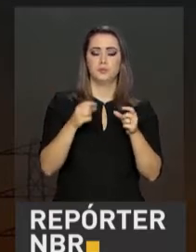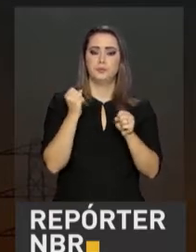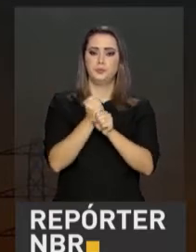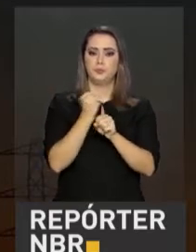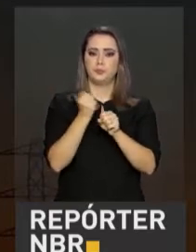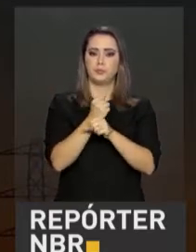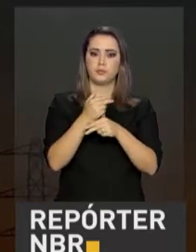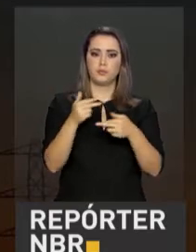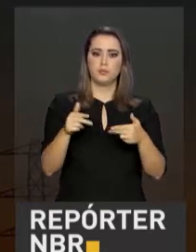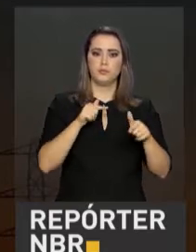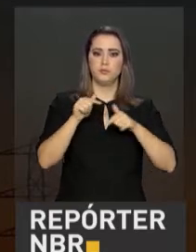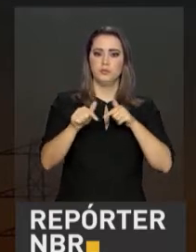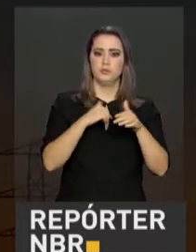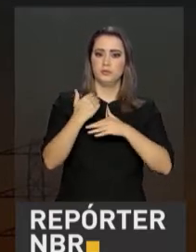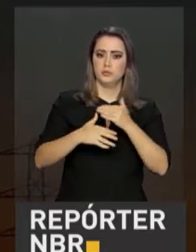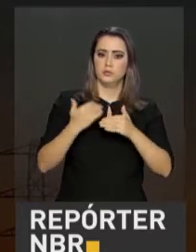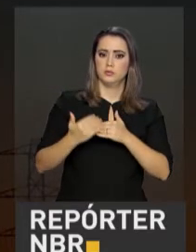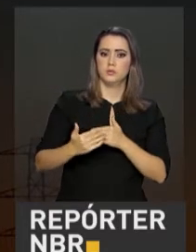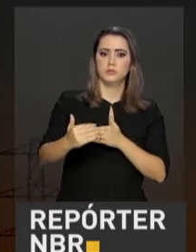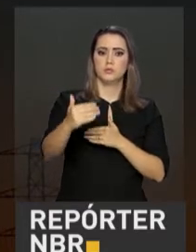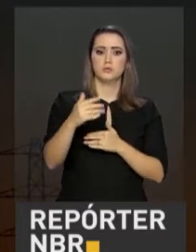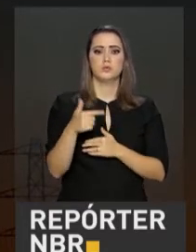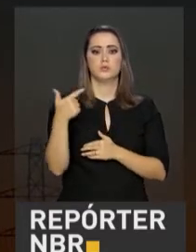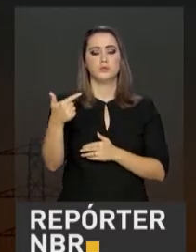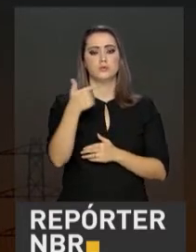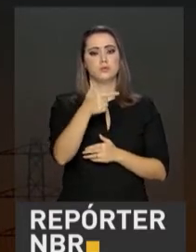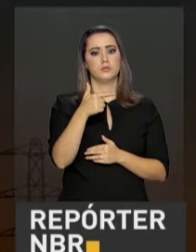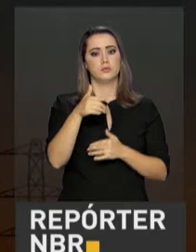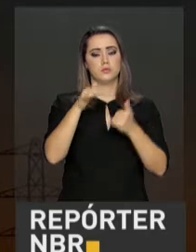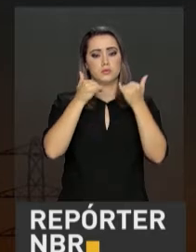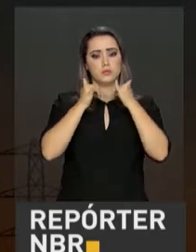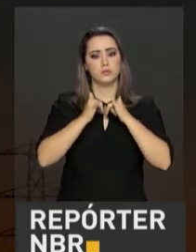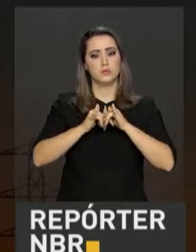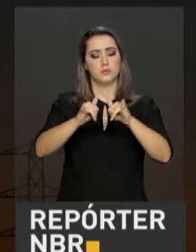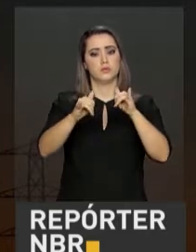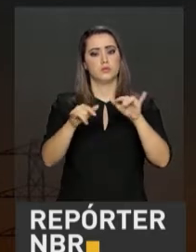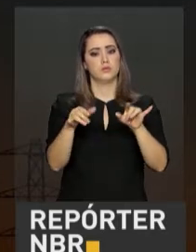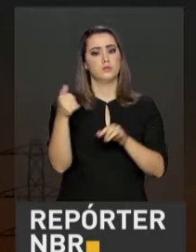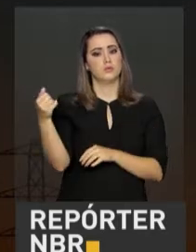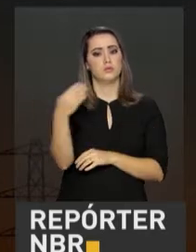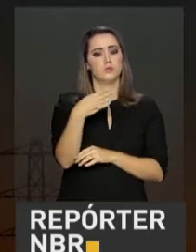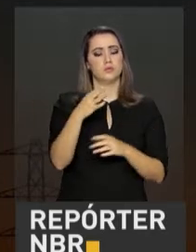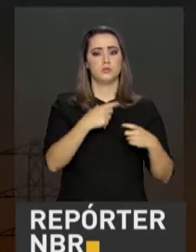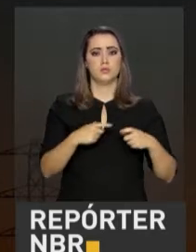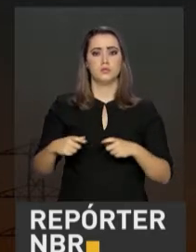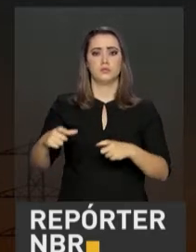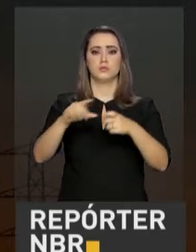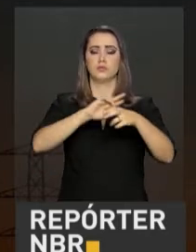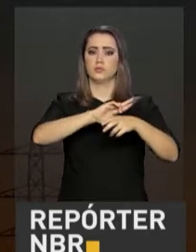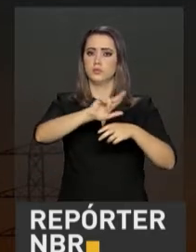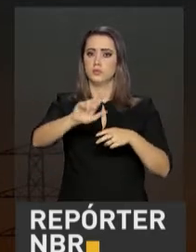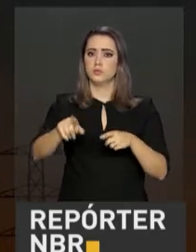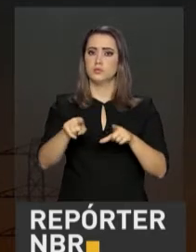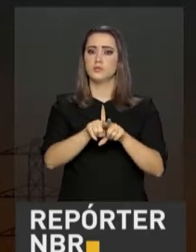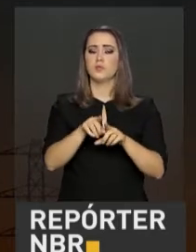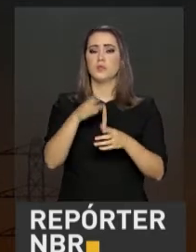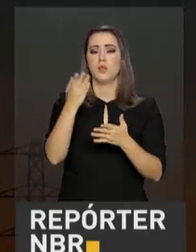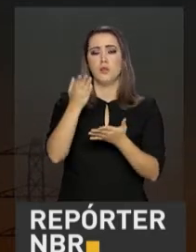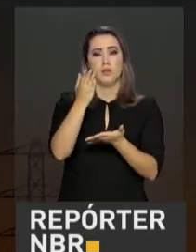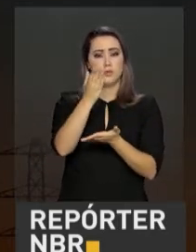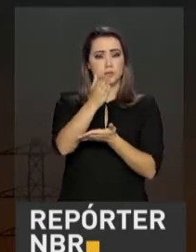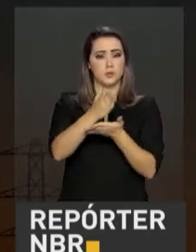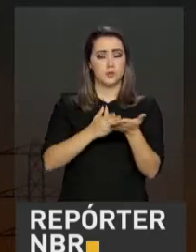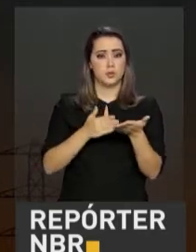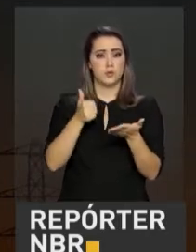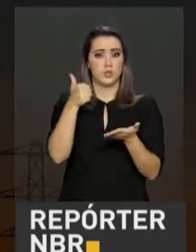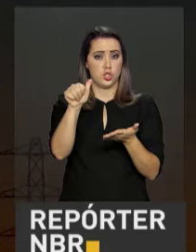construção, operação e manutenção de 22 linhas de transmissão e 14 subestações. Elas foram divididas em